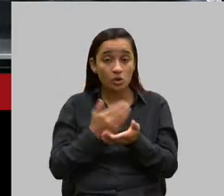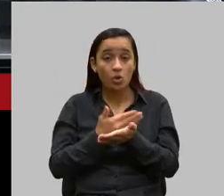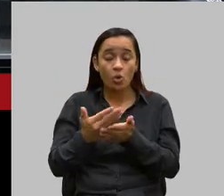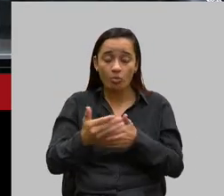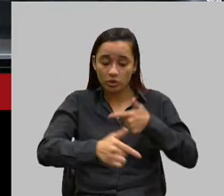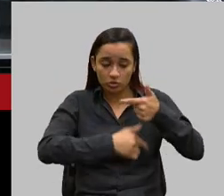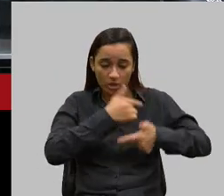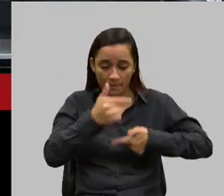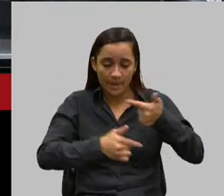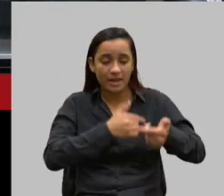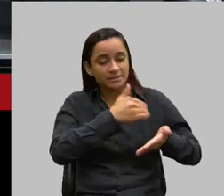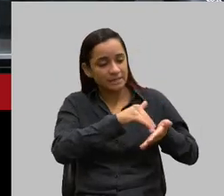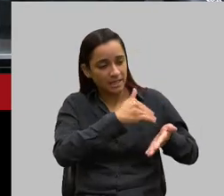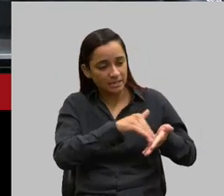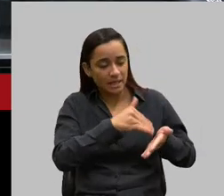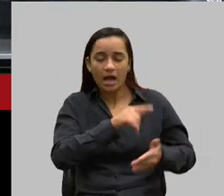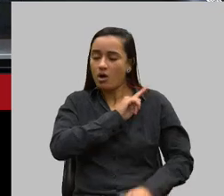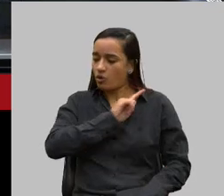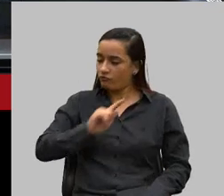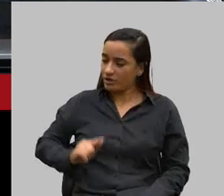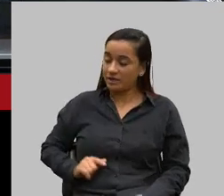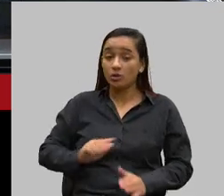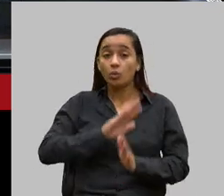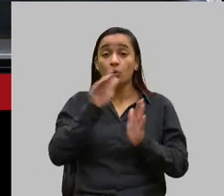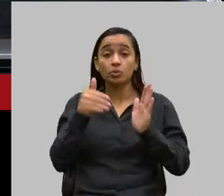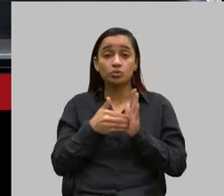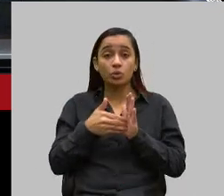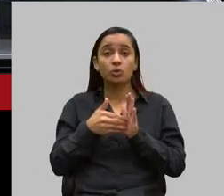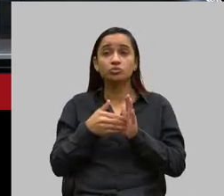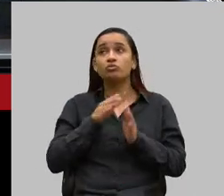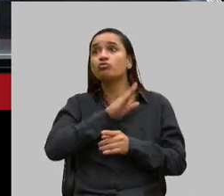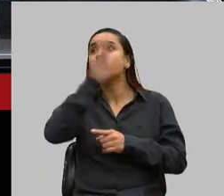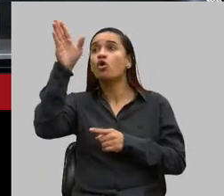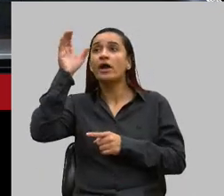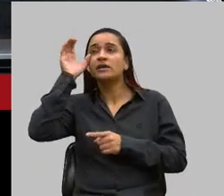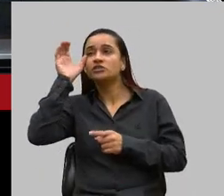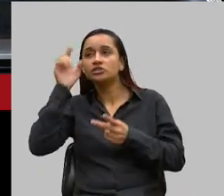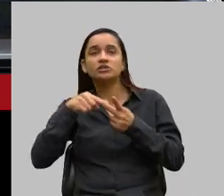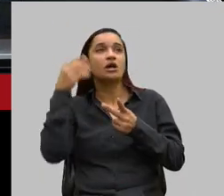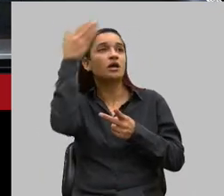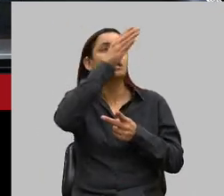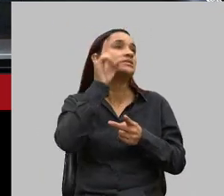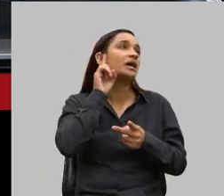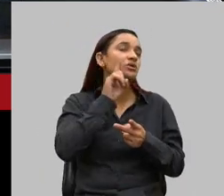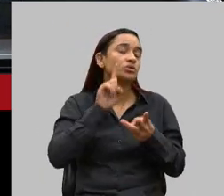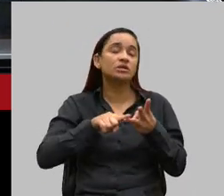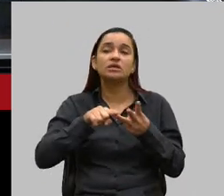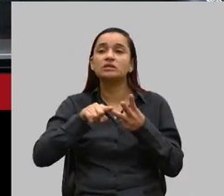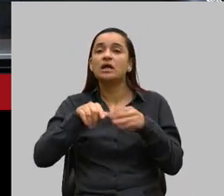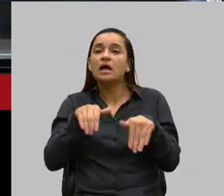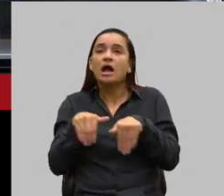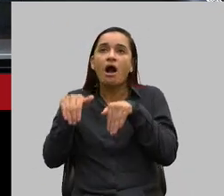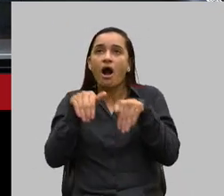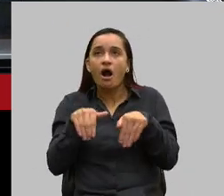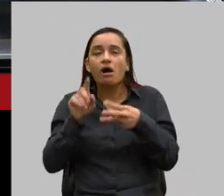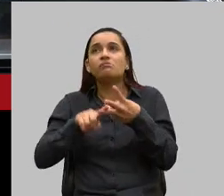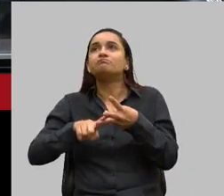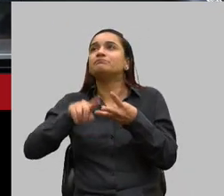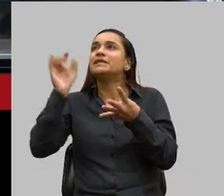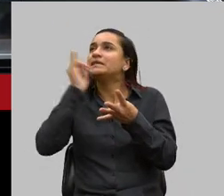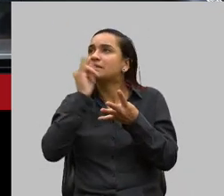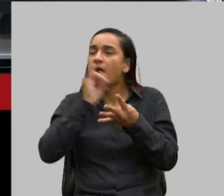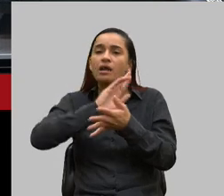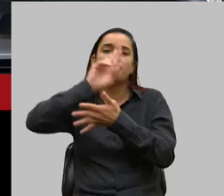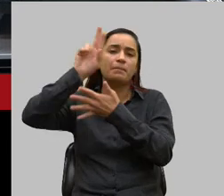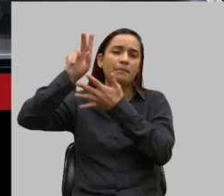paraar Governador Eles foram à China aos Estados Unidos várias vezes a Itália Áustria vários países e captaram